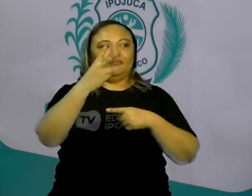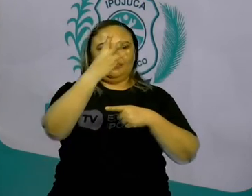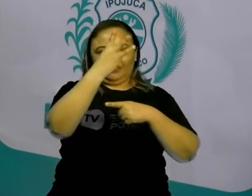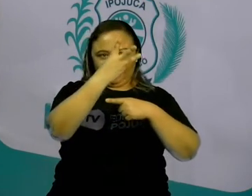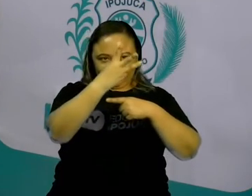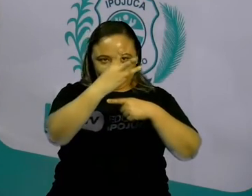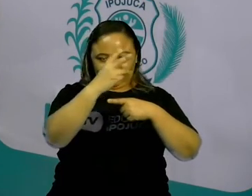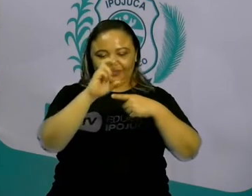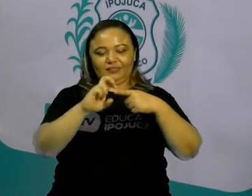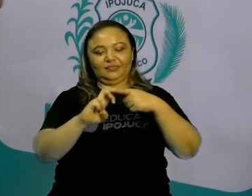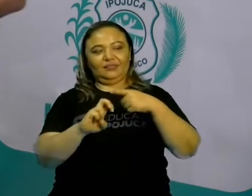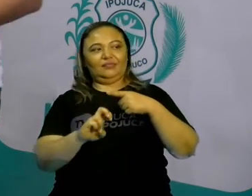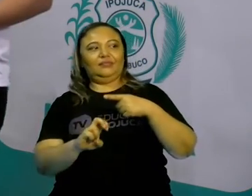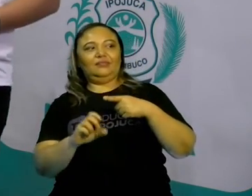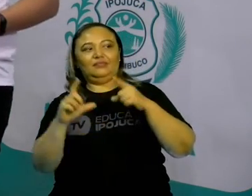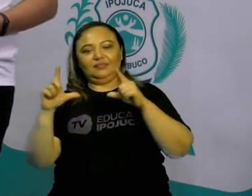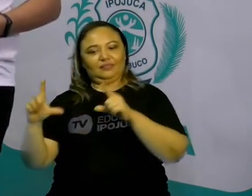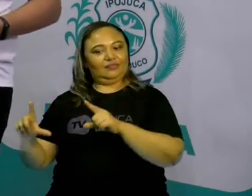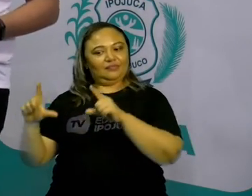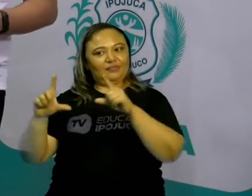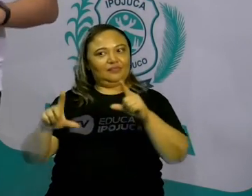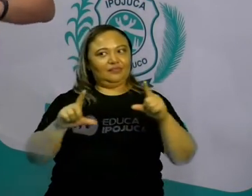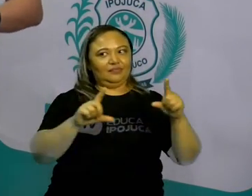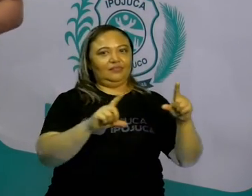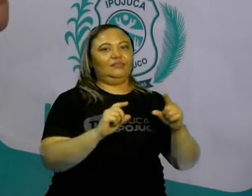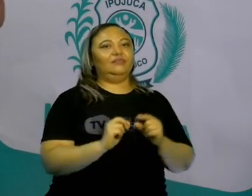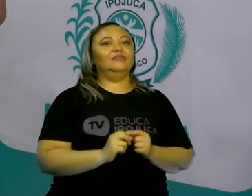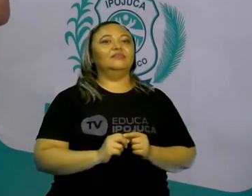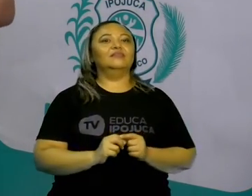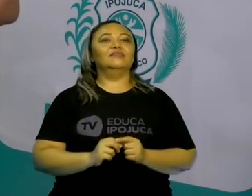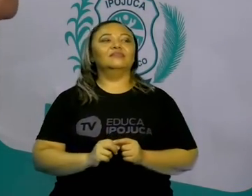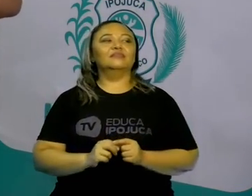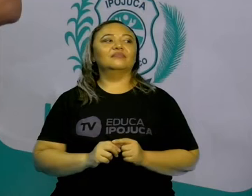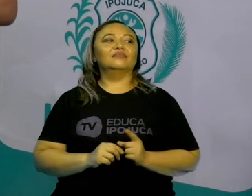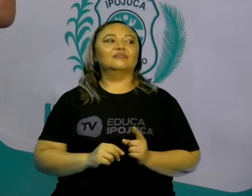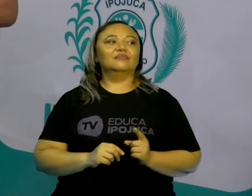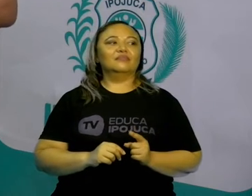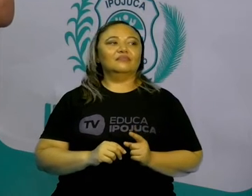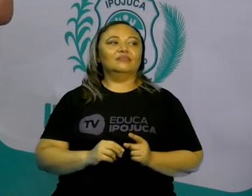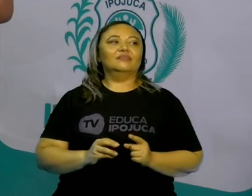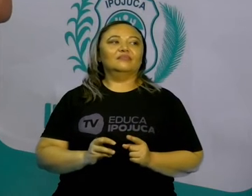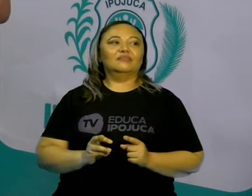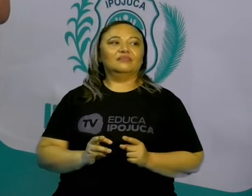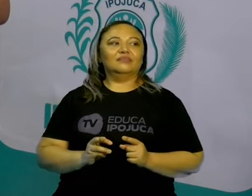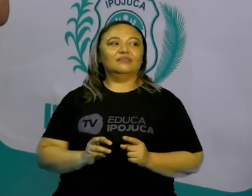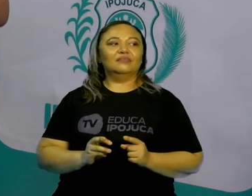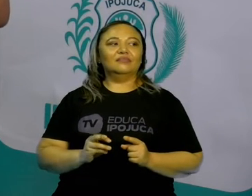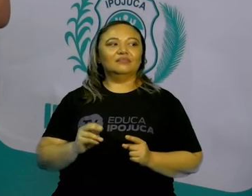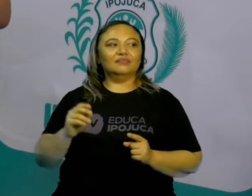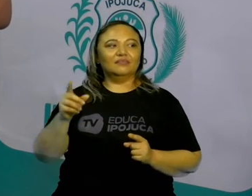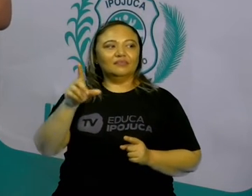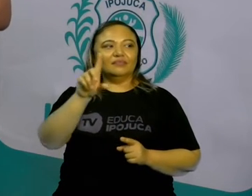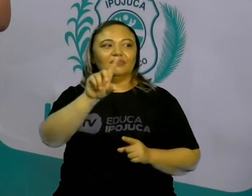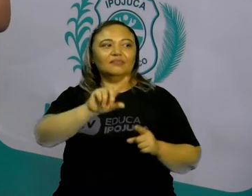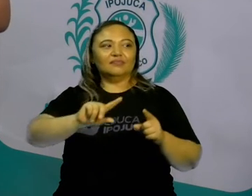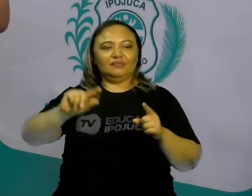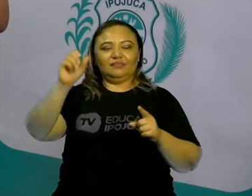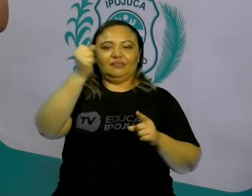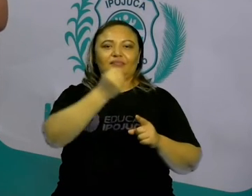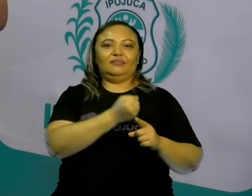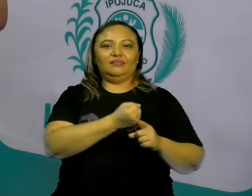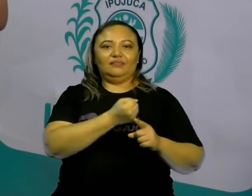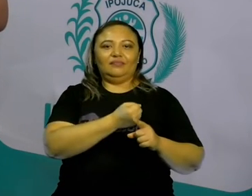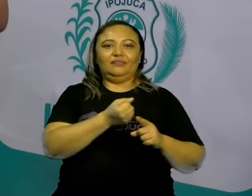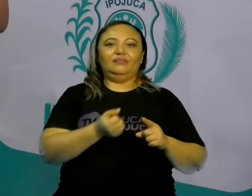três bananas escondidas em cinco plaquinha Pois é bonita muito bem e aqui